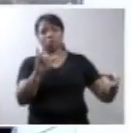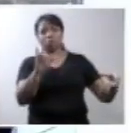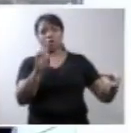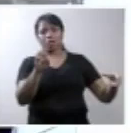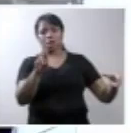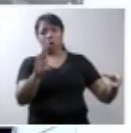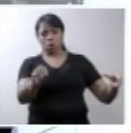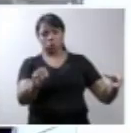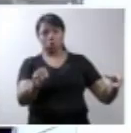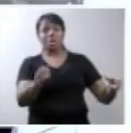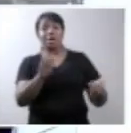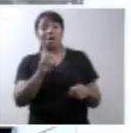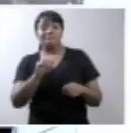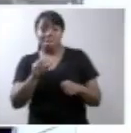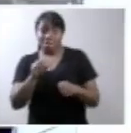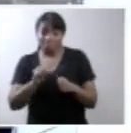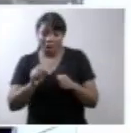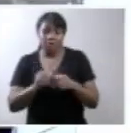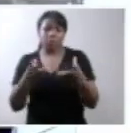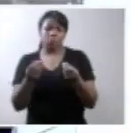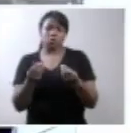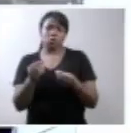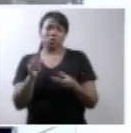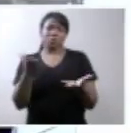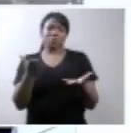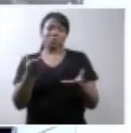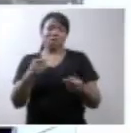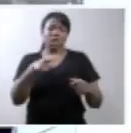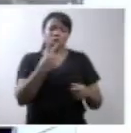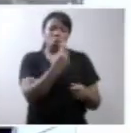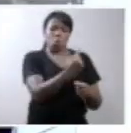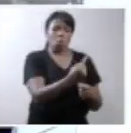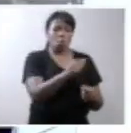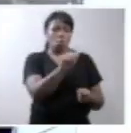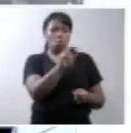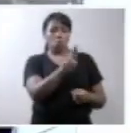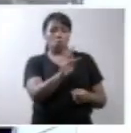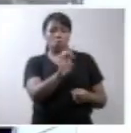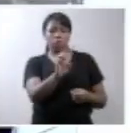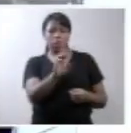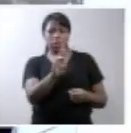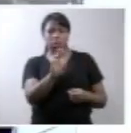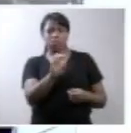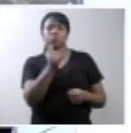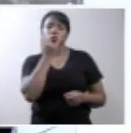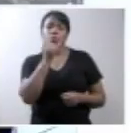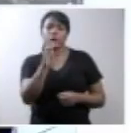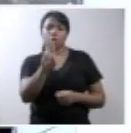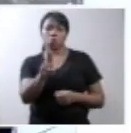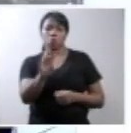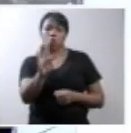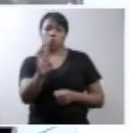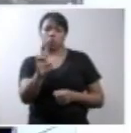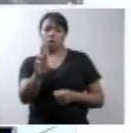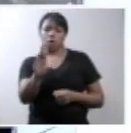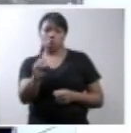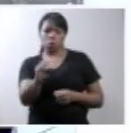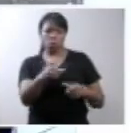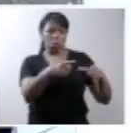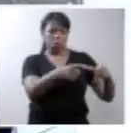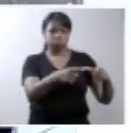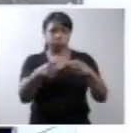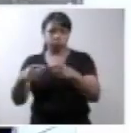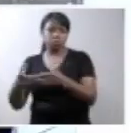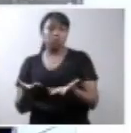supranumerários fazem demais porque se colocar um só no útero não dá dois não dá tem que colocar quatro cinco se os quatro ou cinco vingam